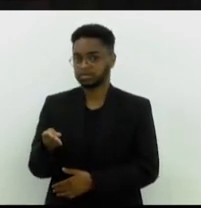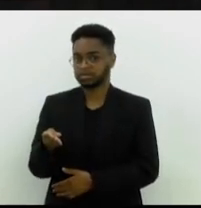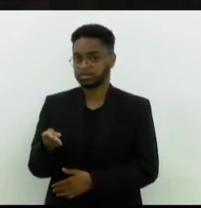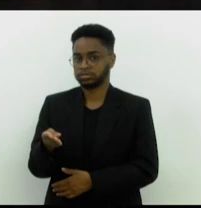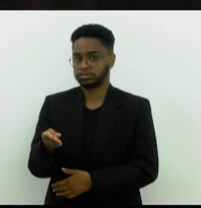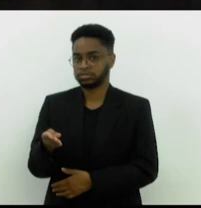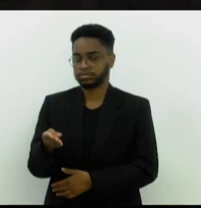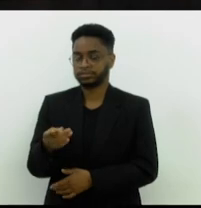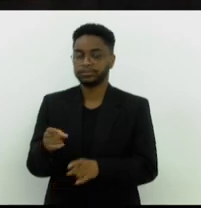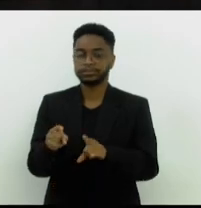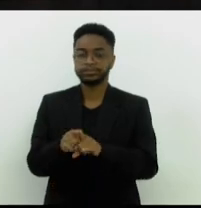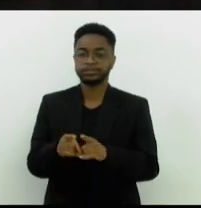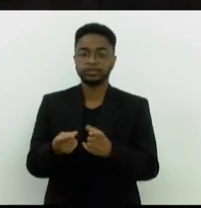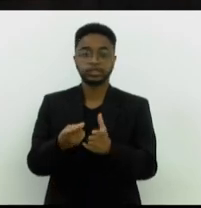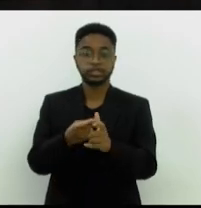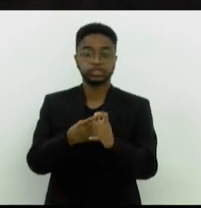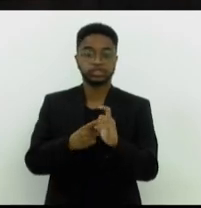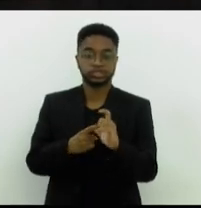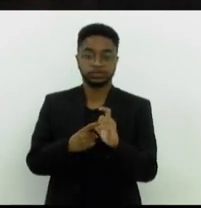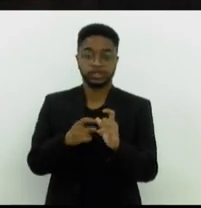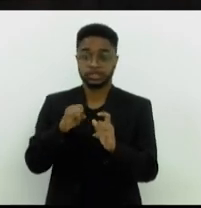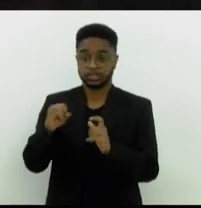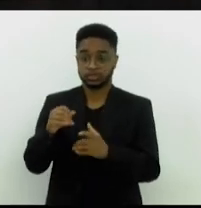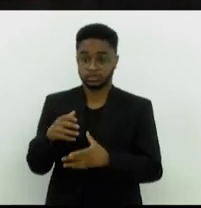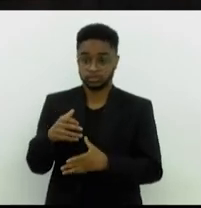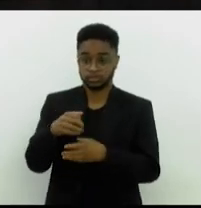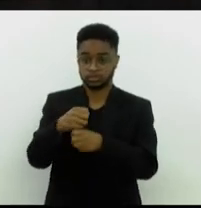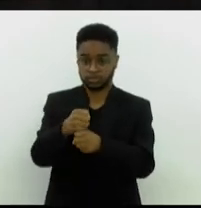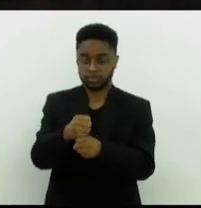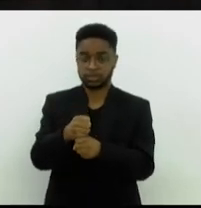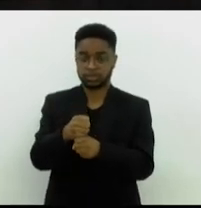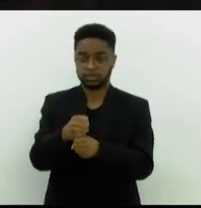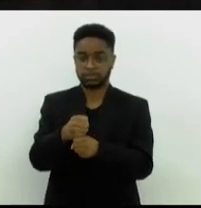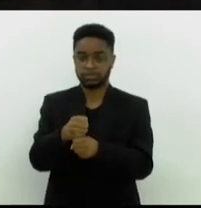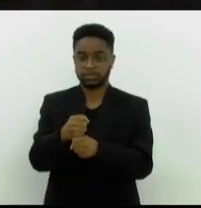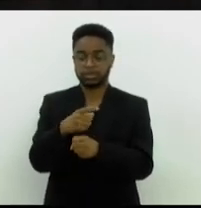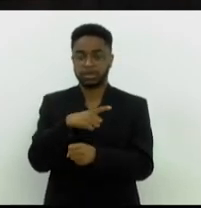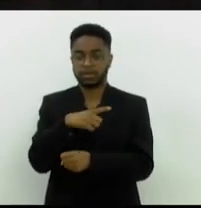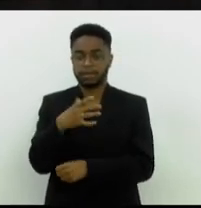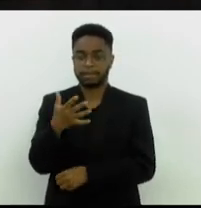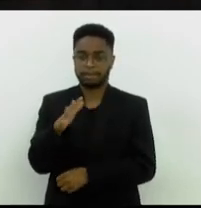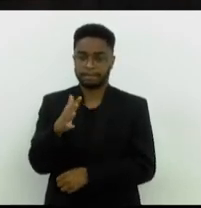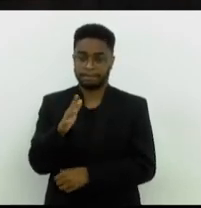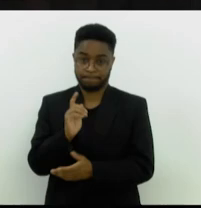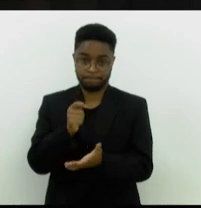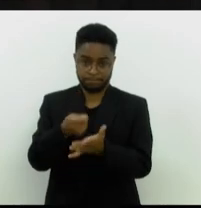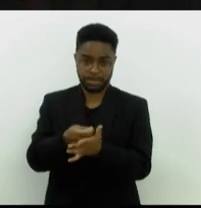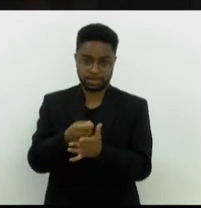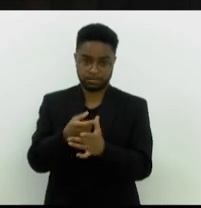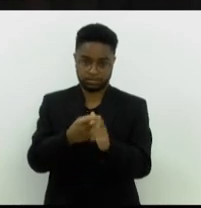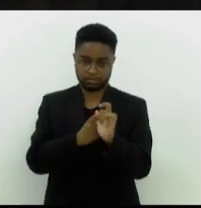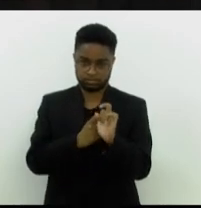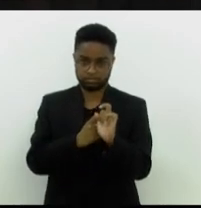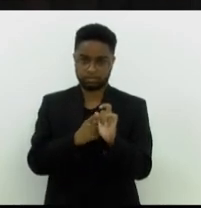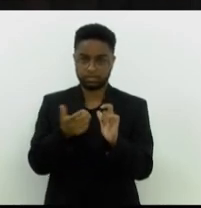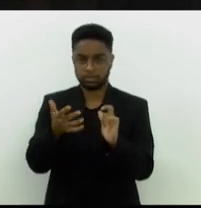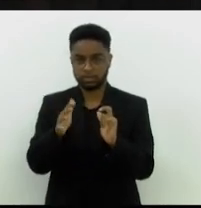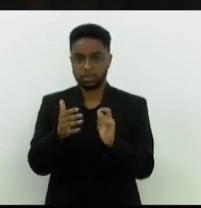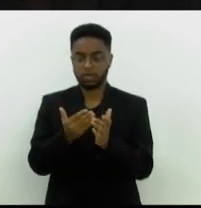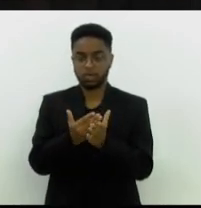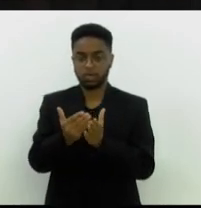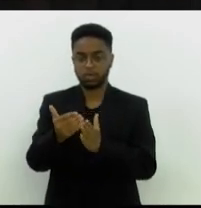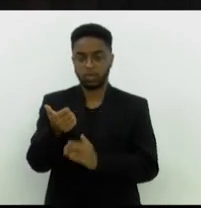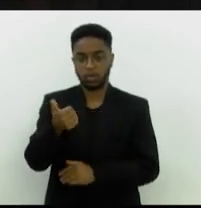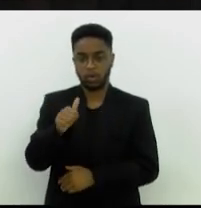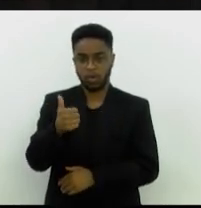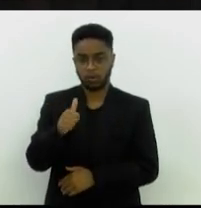E as dívidas somadas dão aproximadamente, pagamento da dívida, começando com